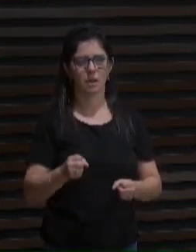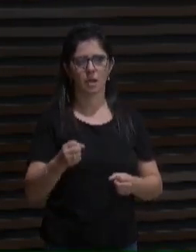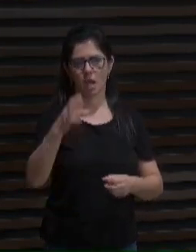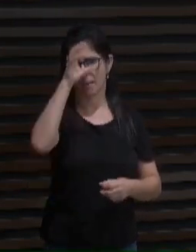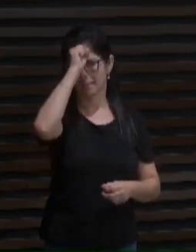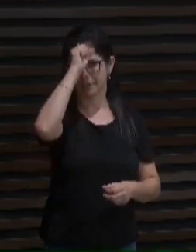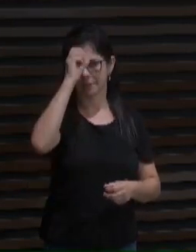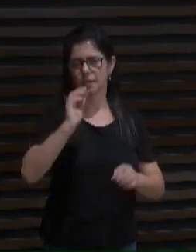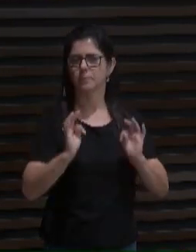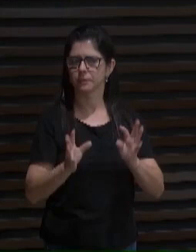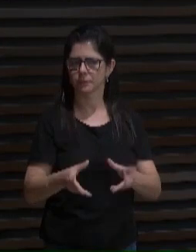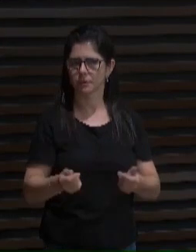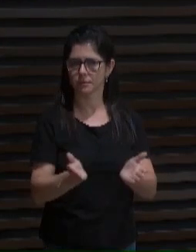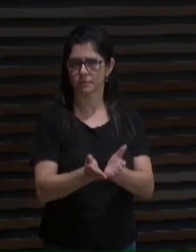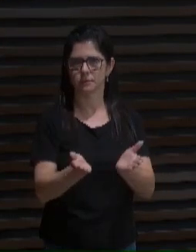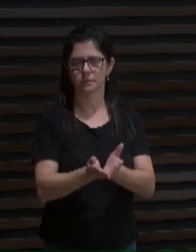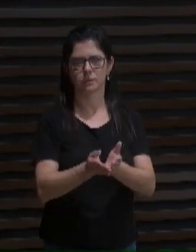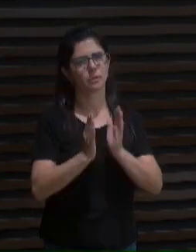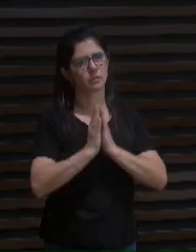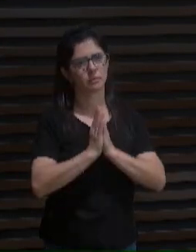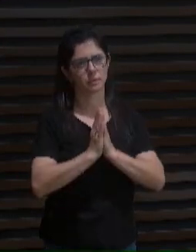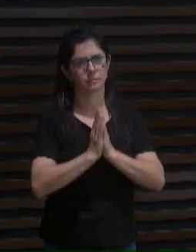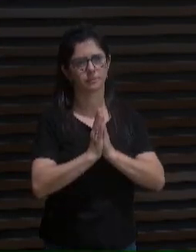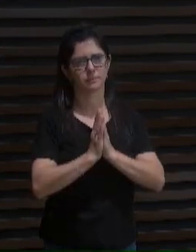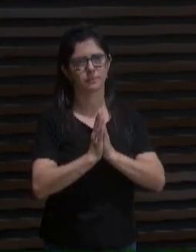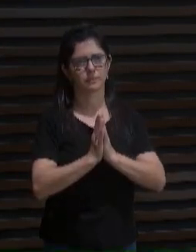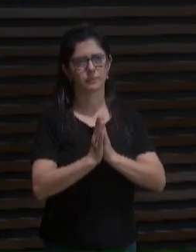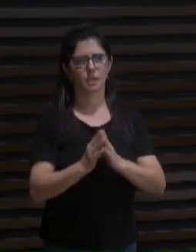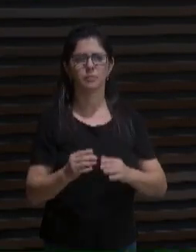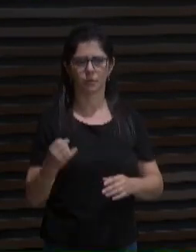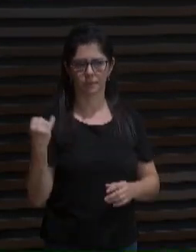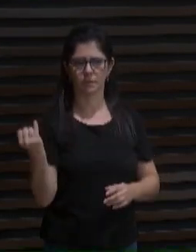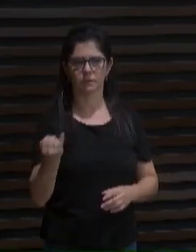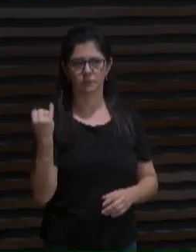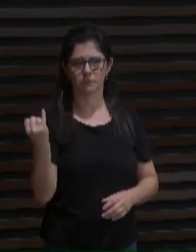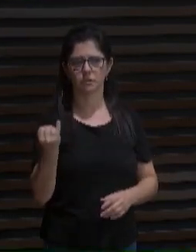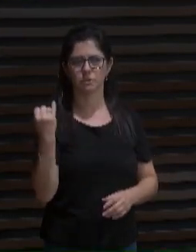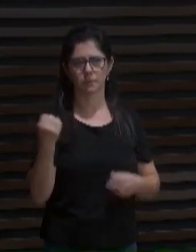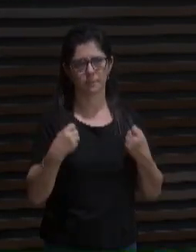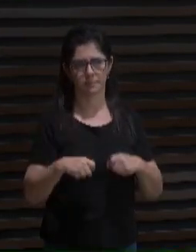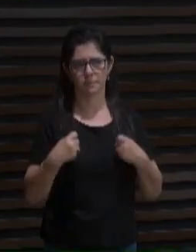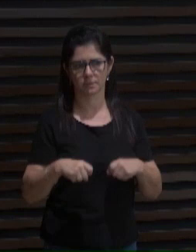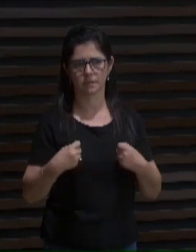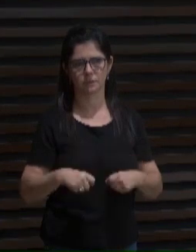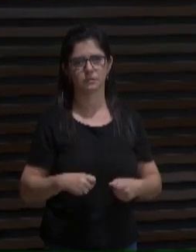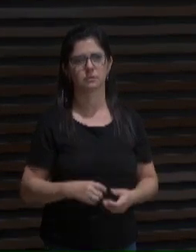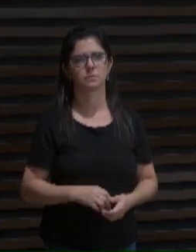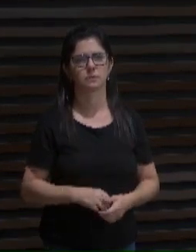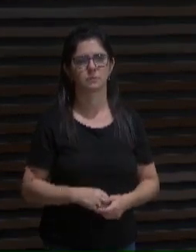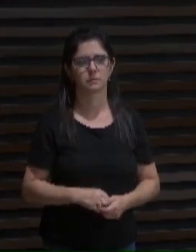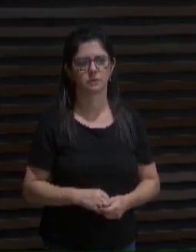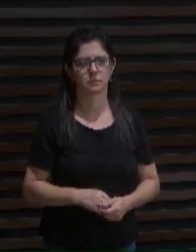todo cristão. Orar, meus irmãos, é uma necessidade. E como disse C.S. Lewis, um escritor